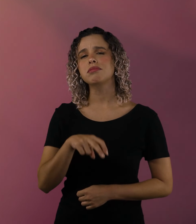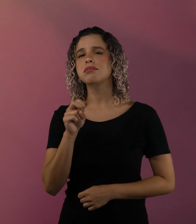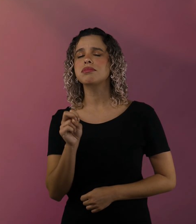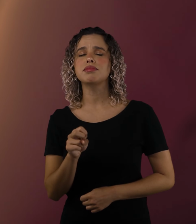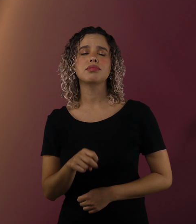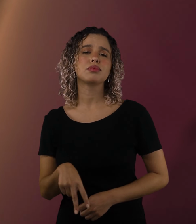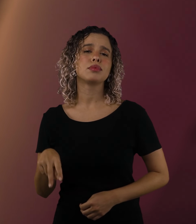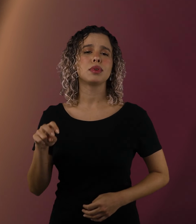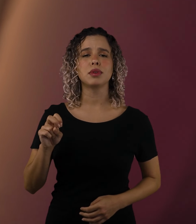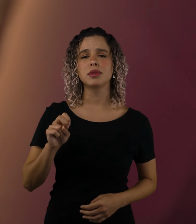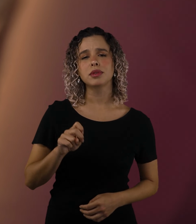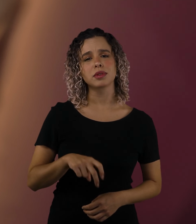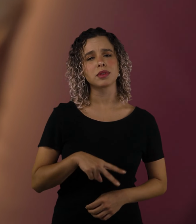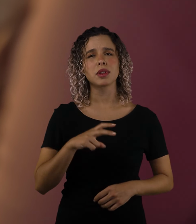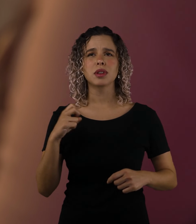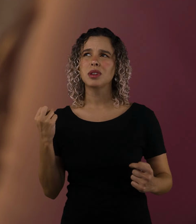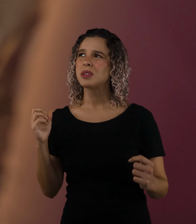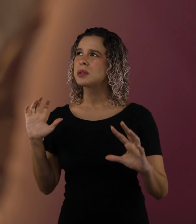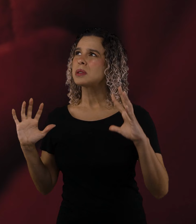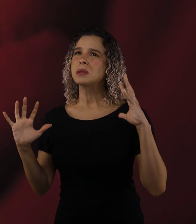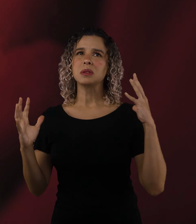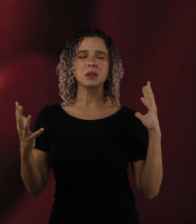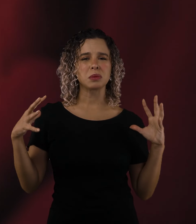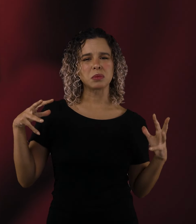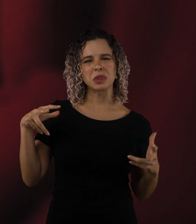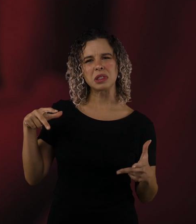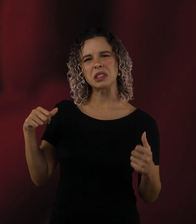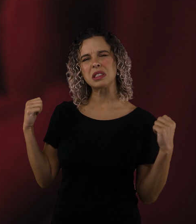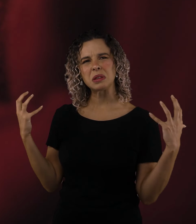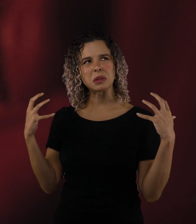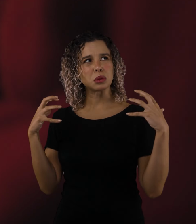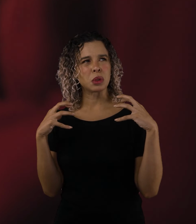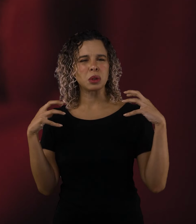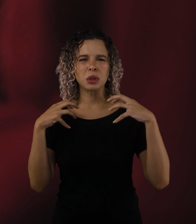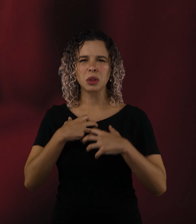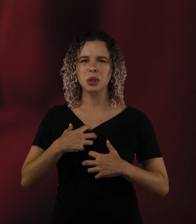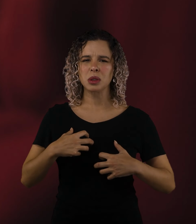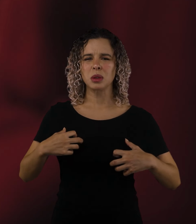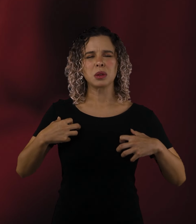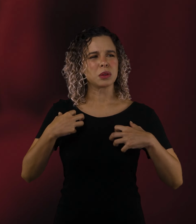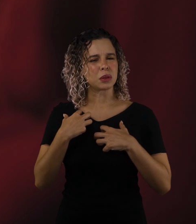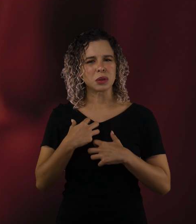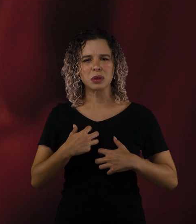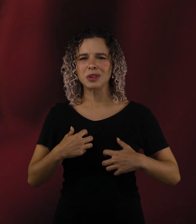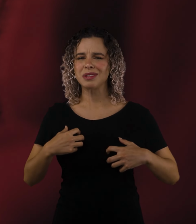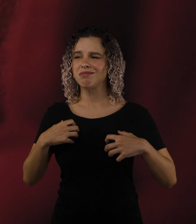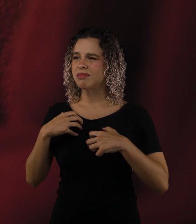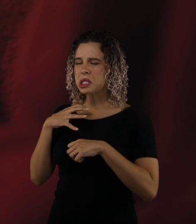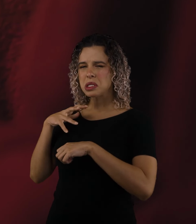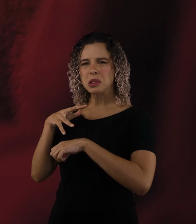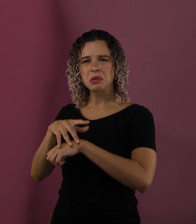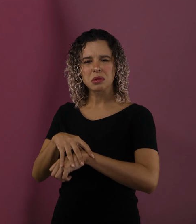Pego um disco do Johnny Cash. Faço carinho numa foto. Eu com a Mana Marina, fantasiadas de coelhinhas